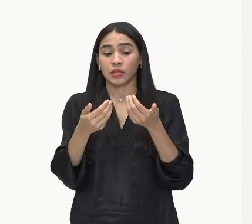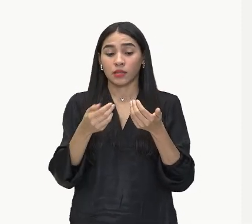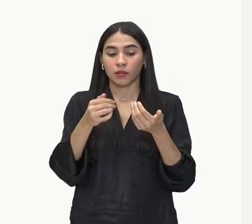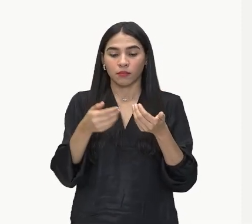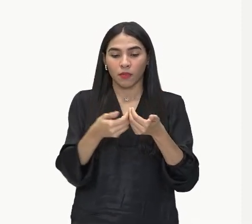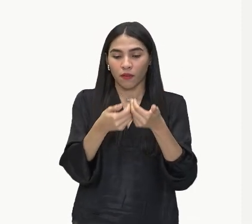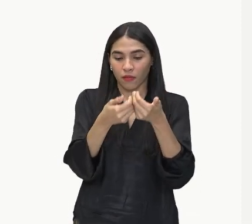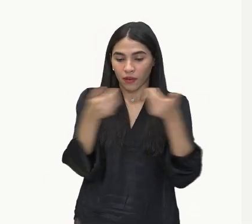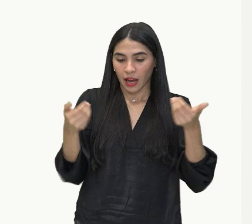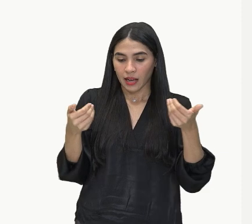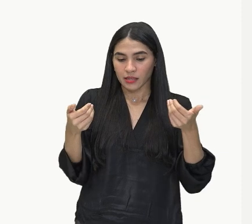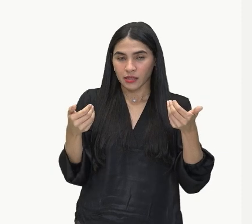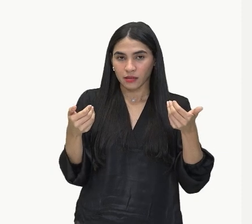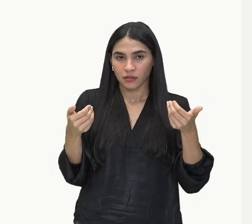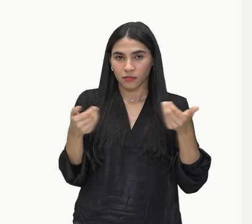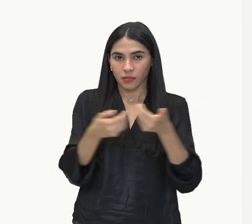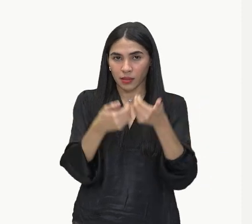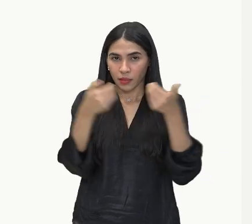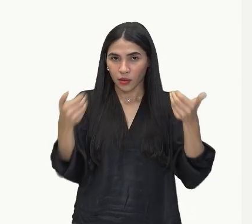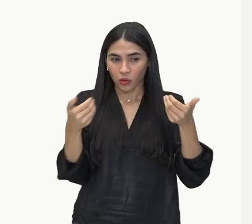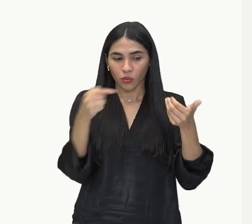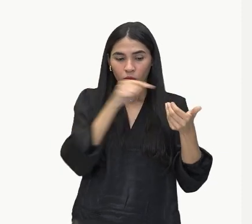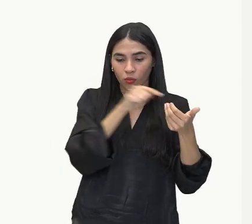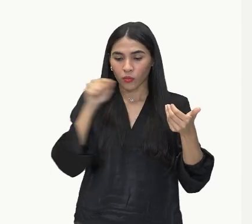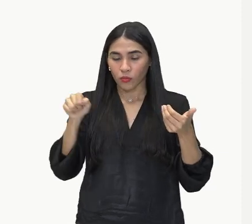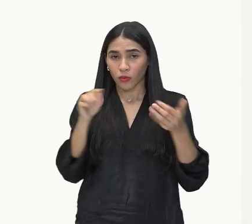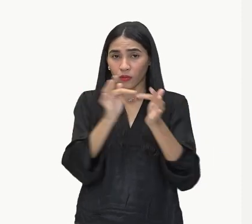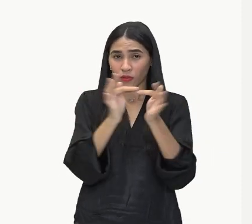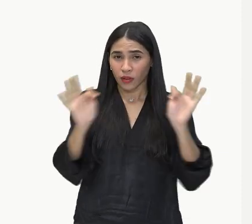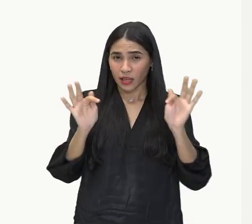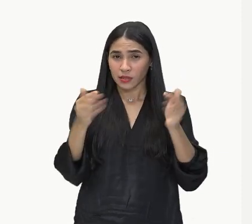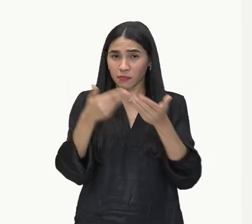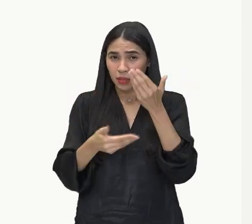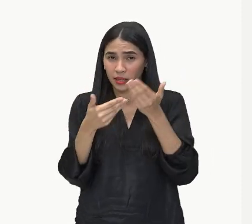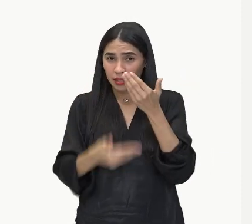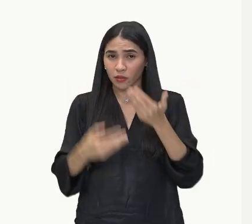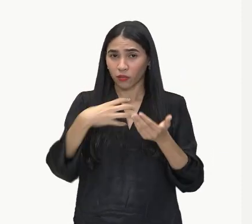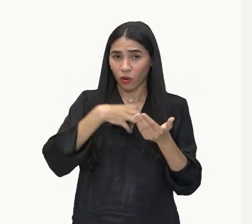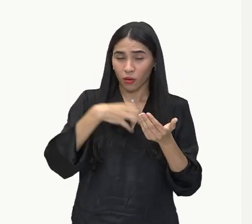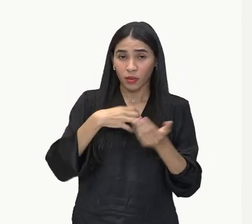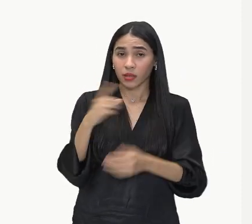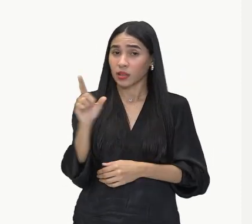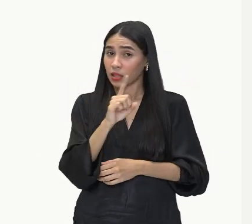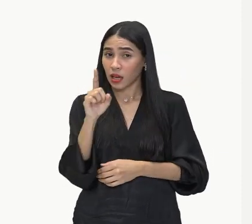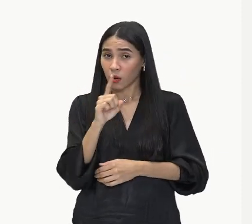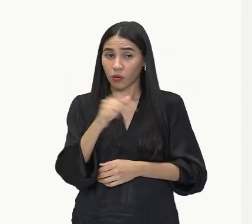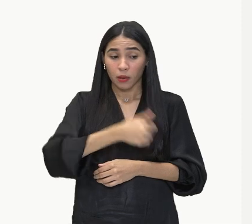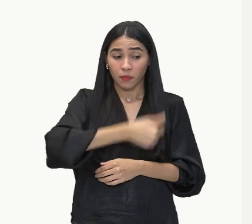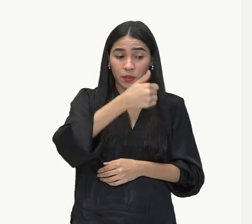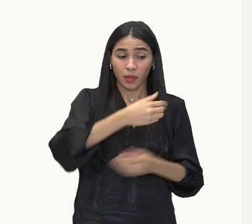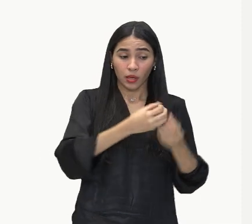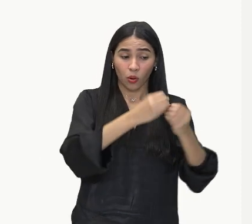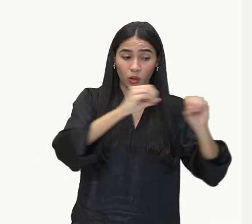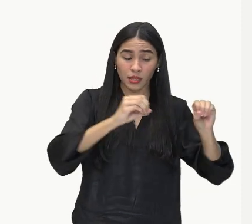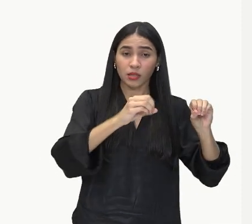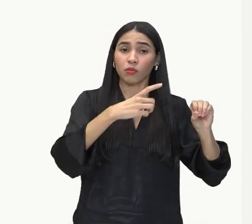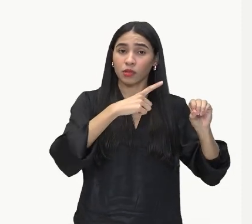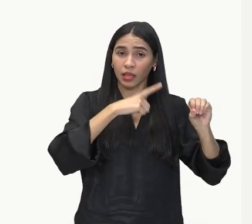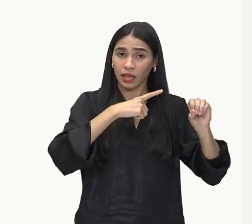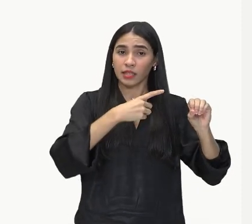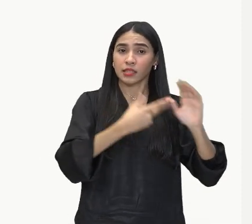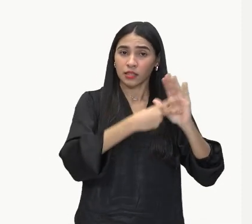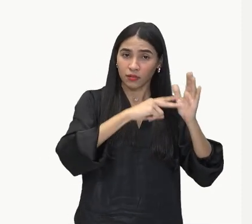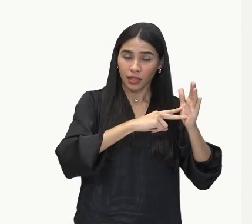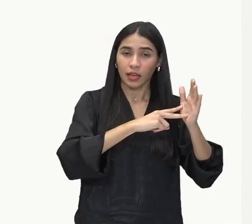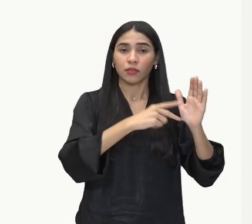outro perdeu alguma informação ou perdeu o sentido? Percebam que não. A primeira oração, ela está completa, ela possui